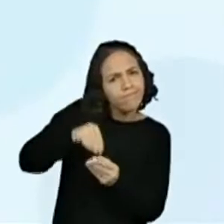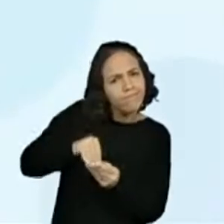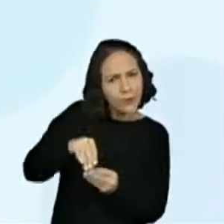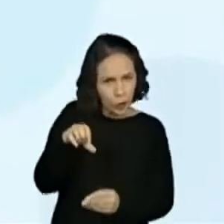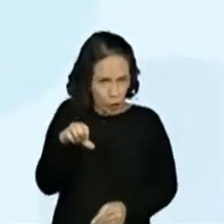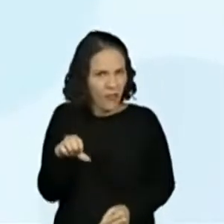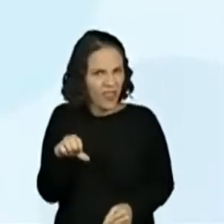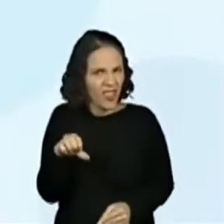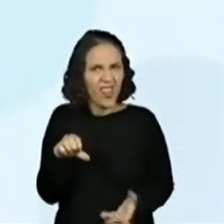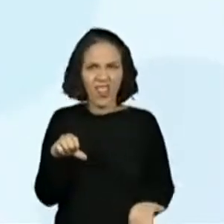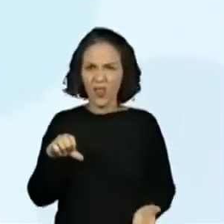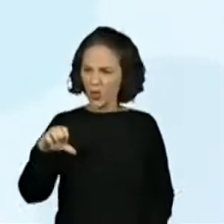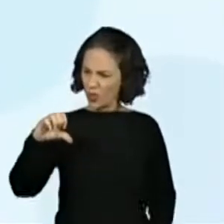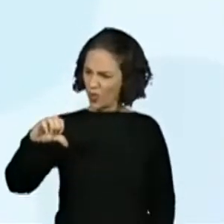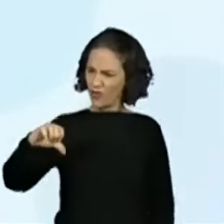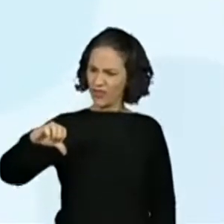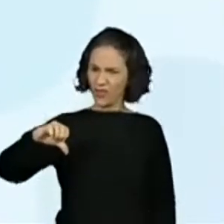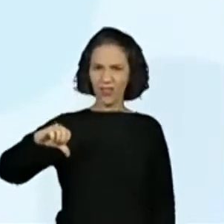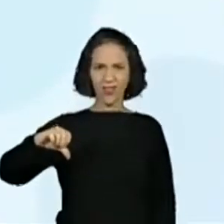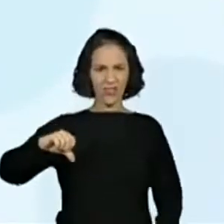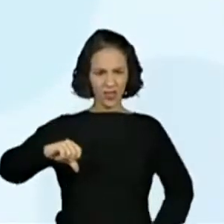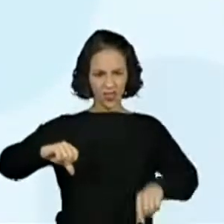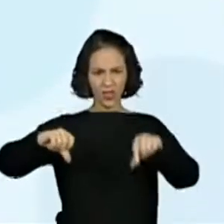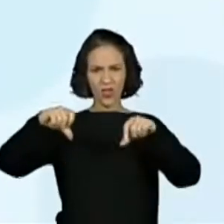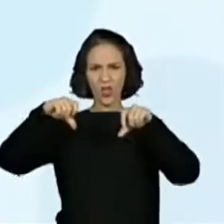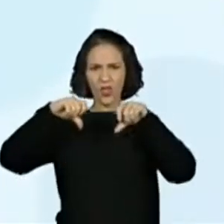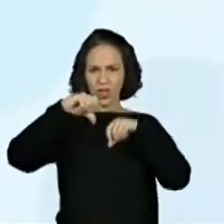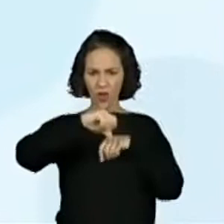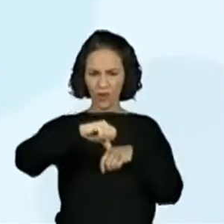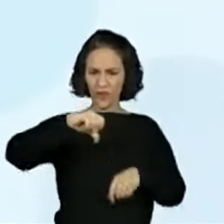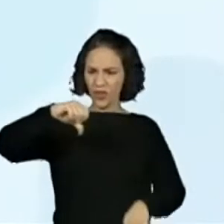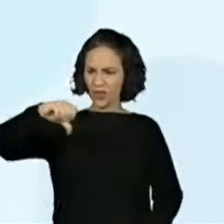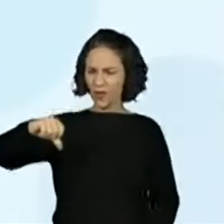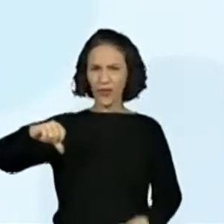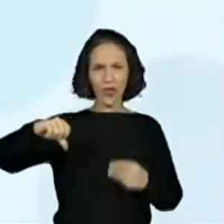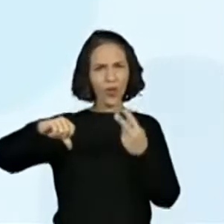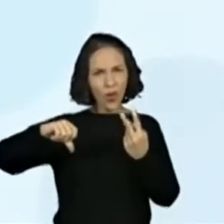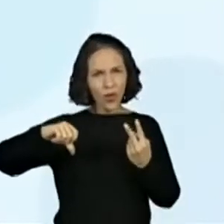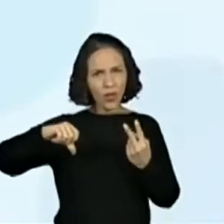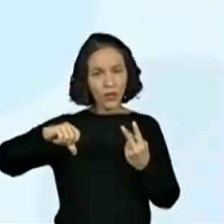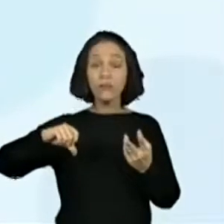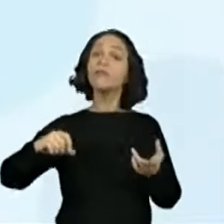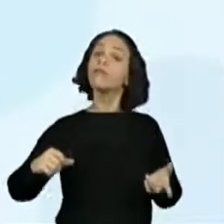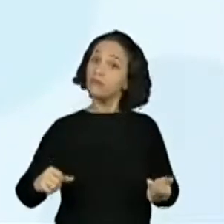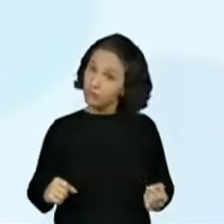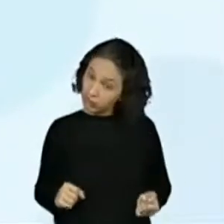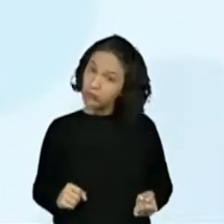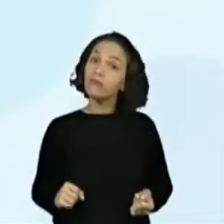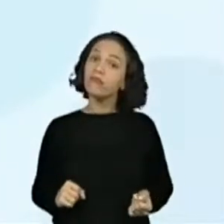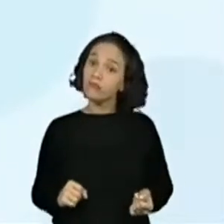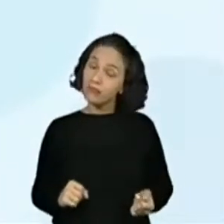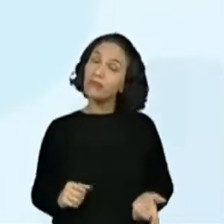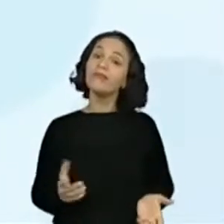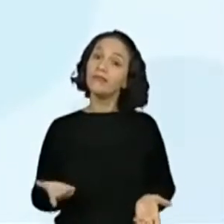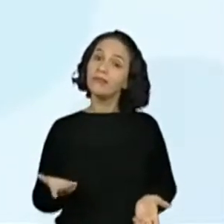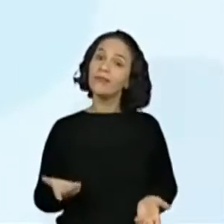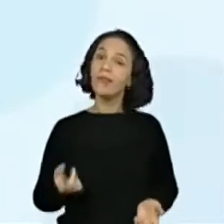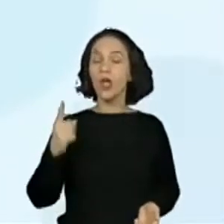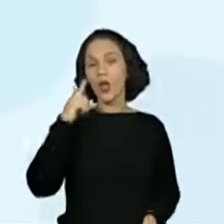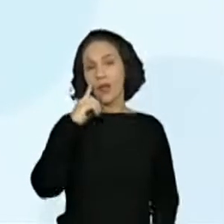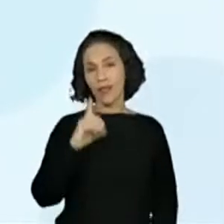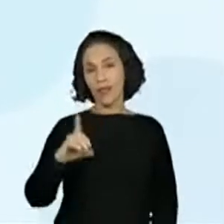aí vai ter 9 também na posição da dezena, professora? Exatamente, é o 90. Ah, 9 entendi.